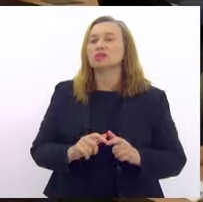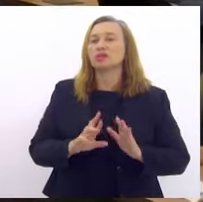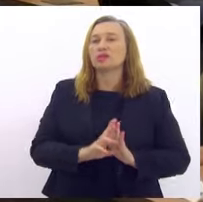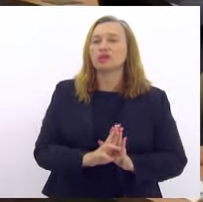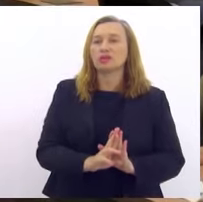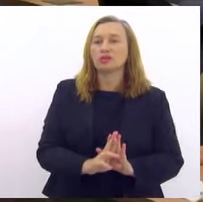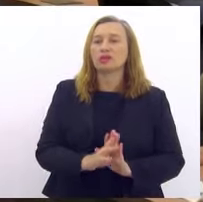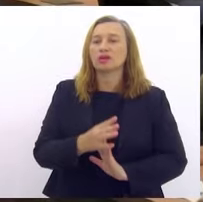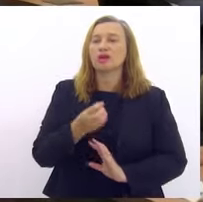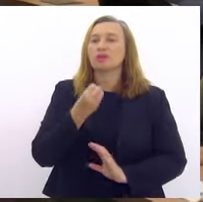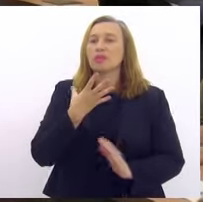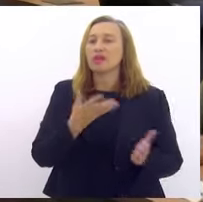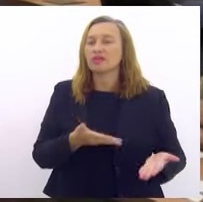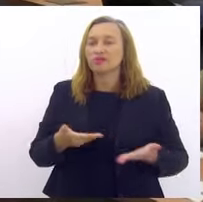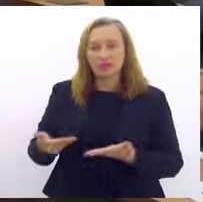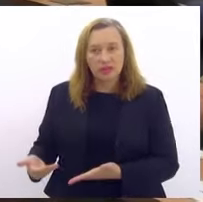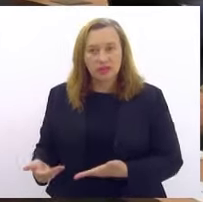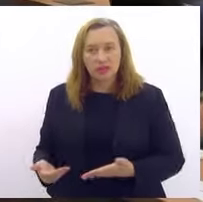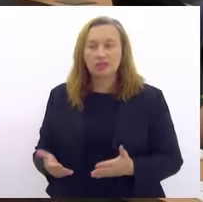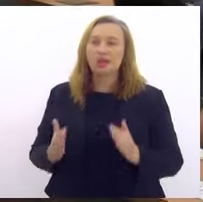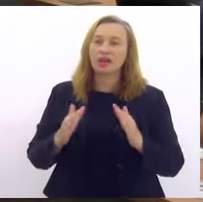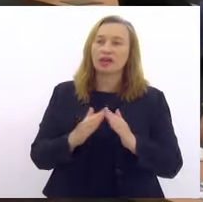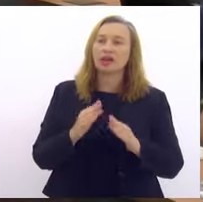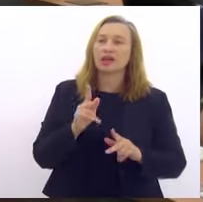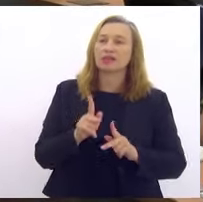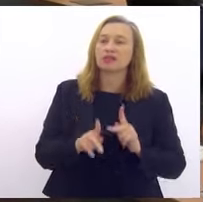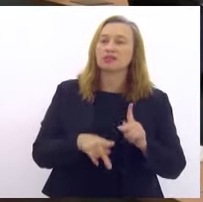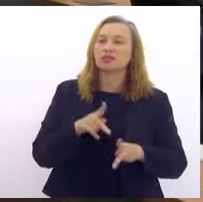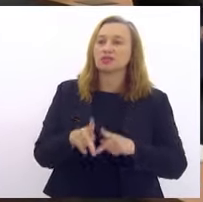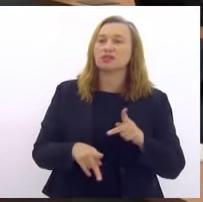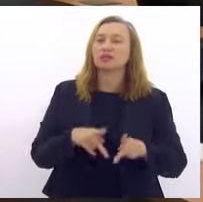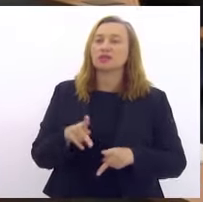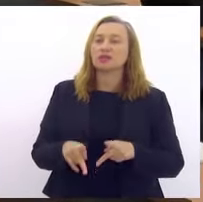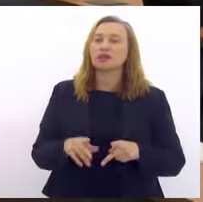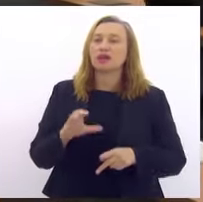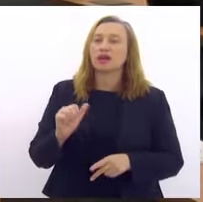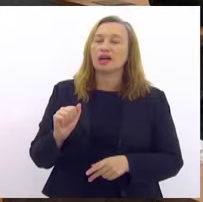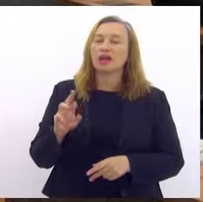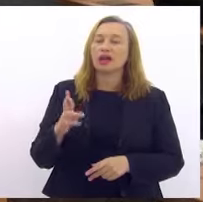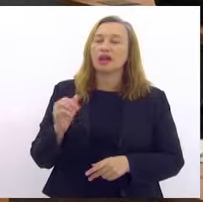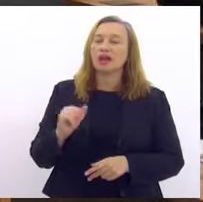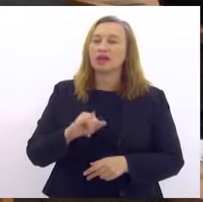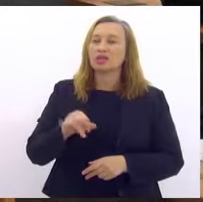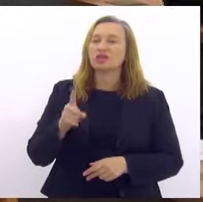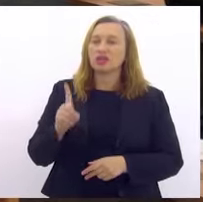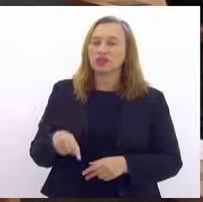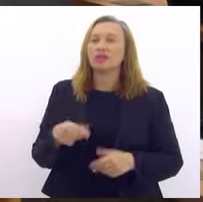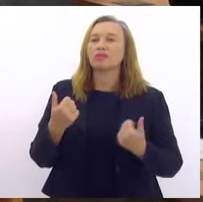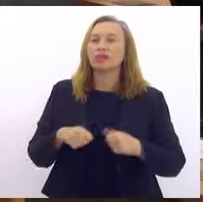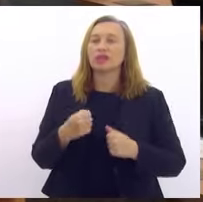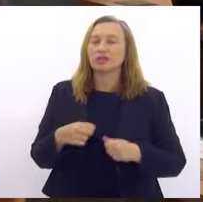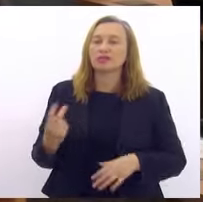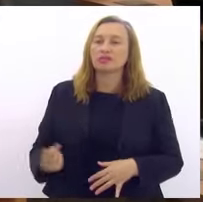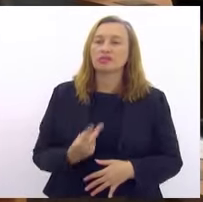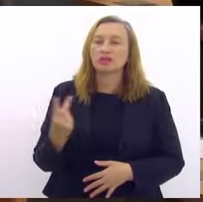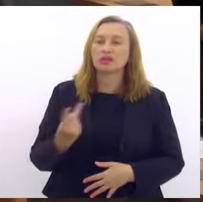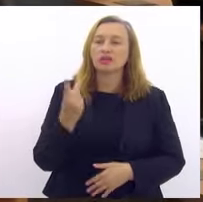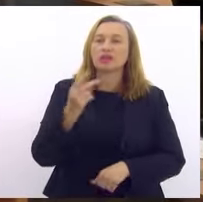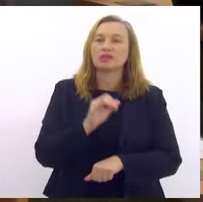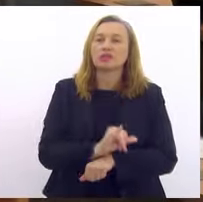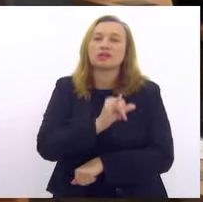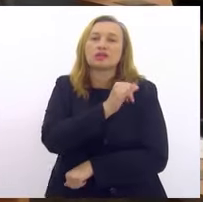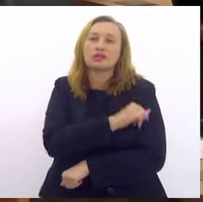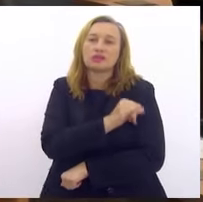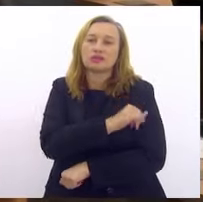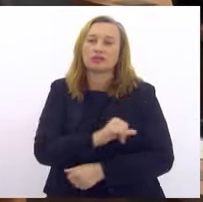Então, bem-vindas à Casa do Povo. O Acarajé, sem dúvida, precisa ser preservado no estado do